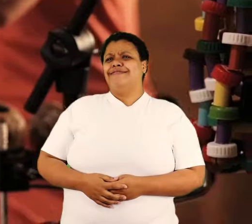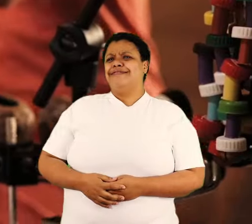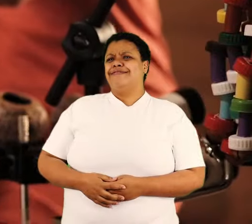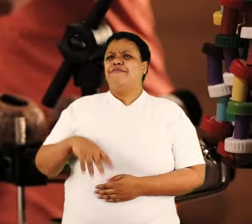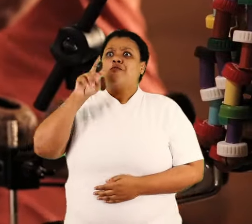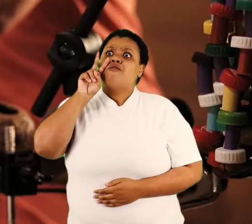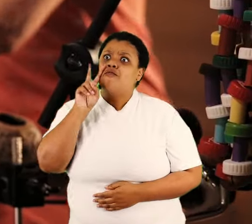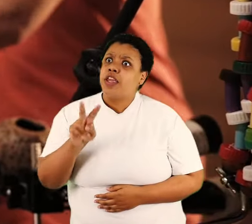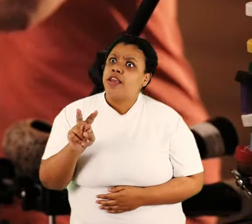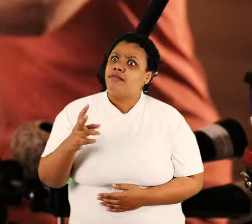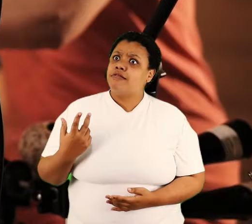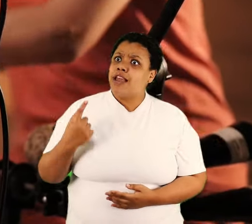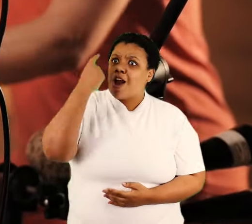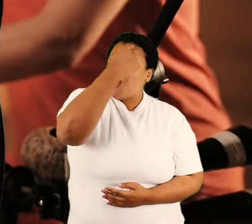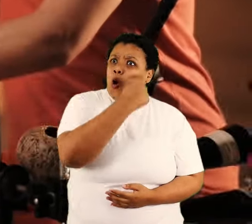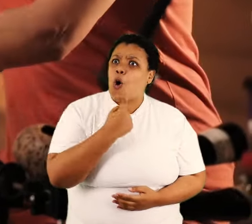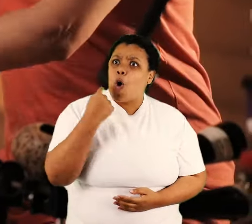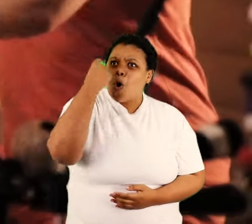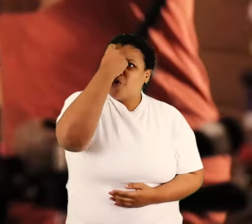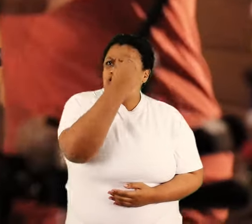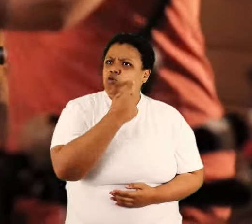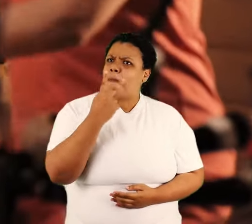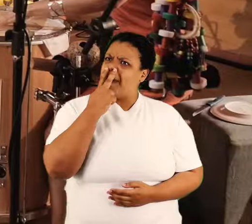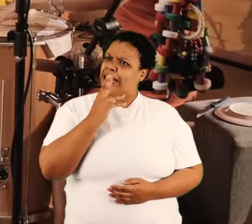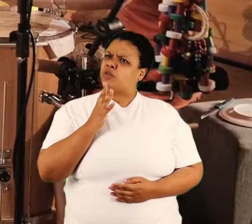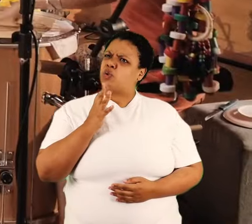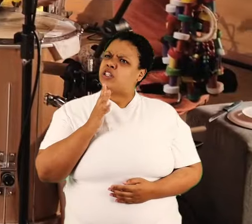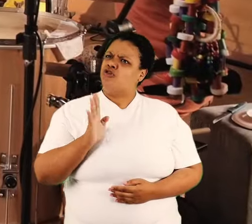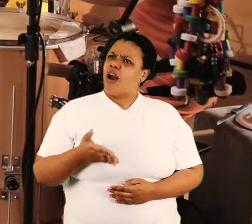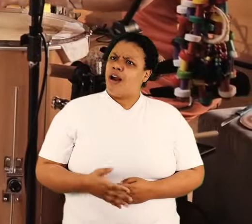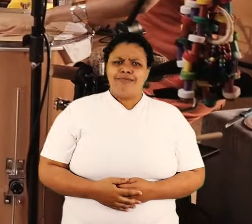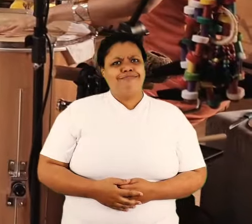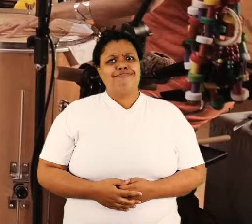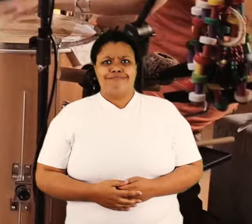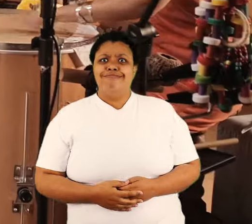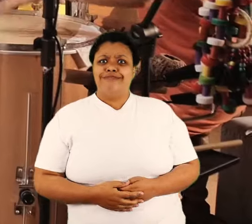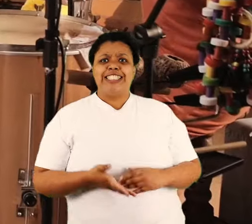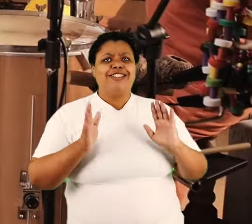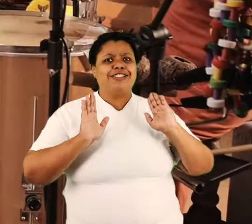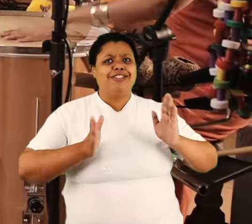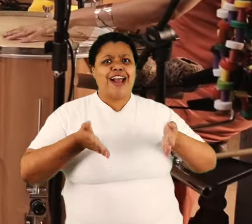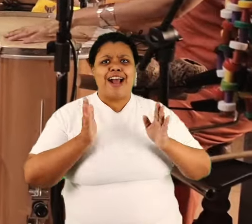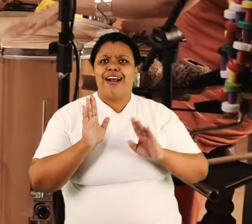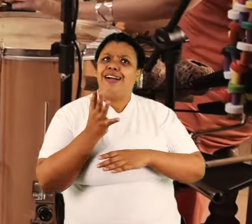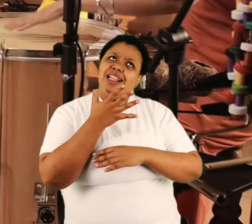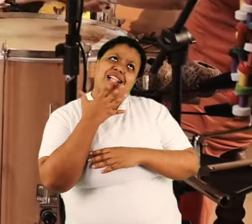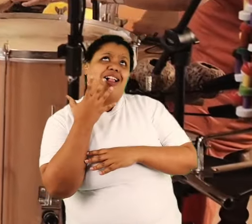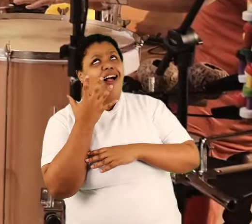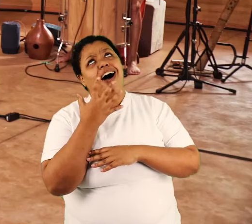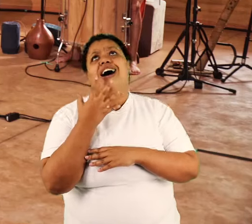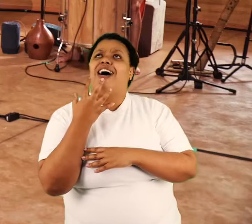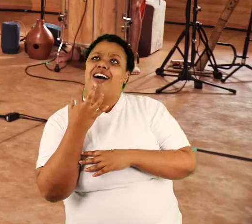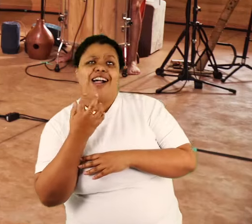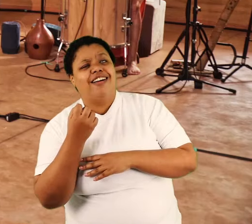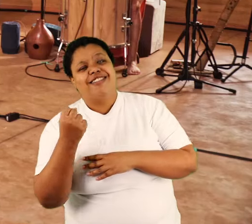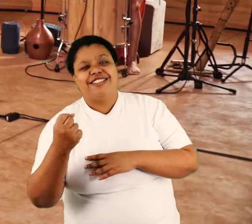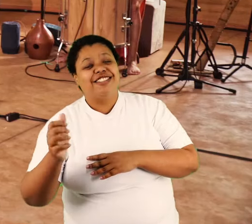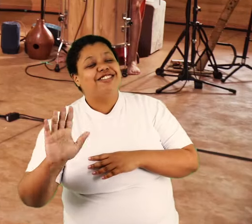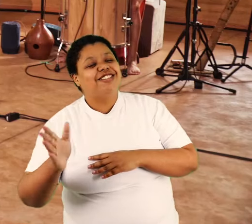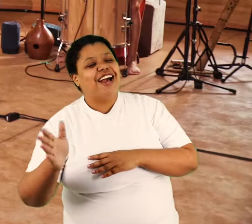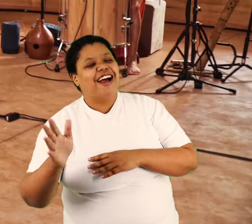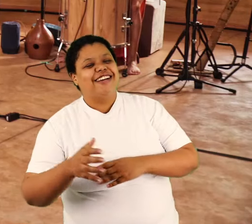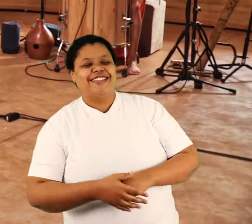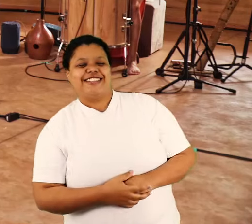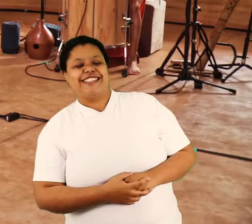Olhei teu rosto familiar e já bebi no copo da